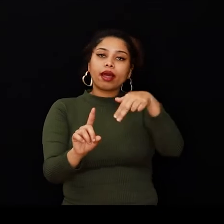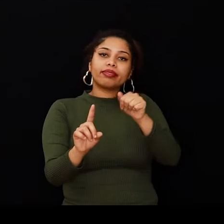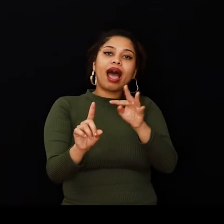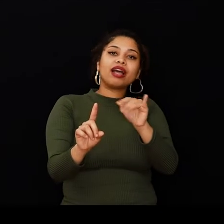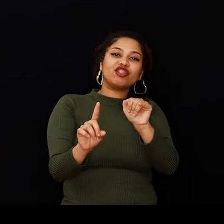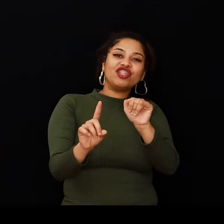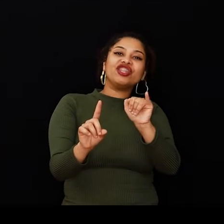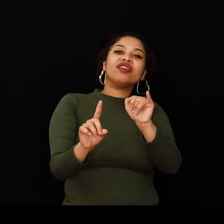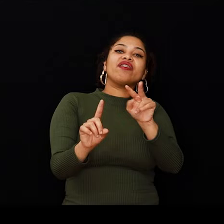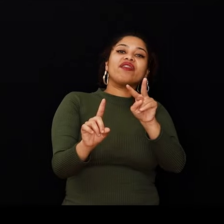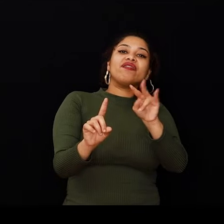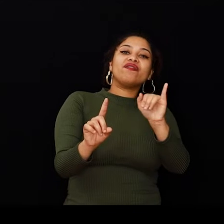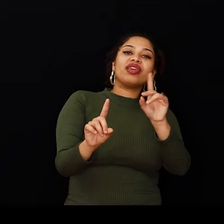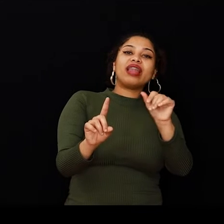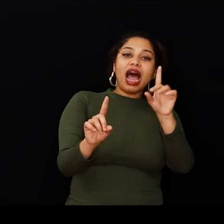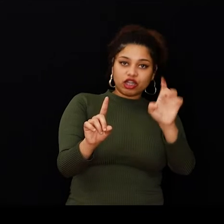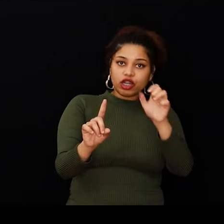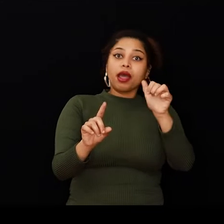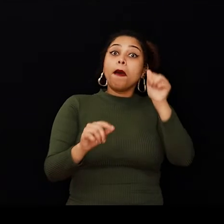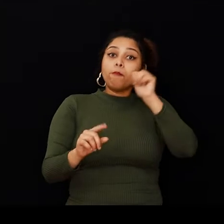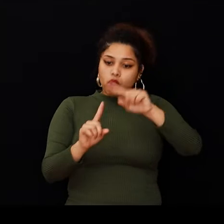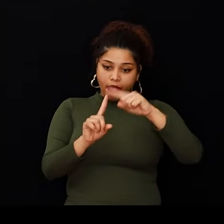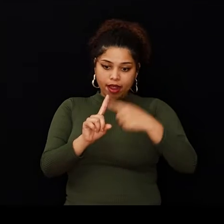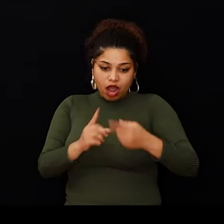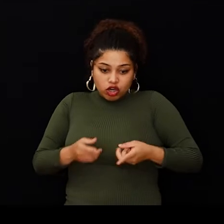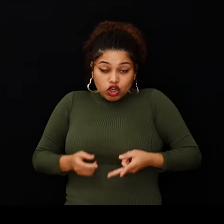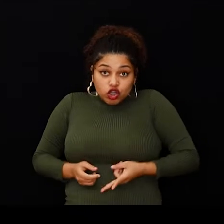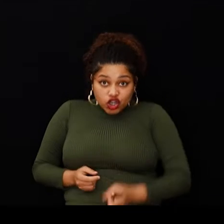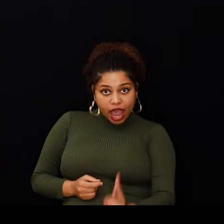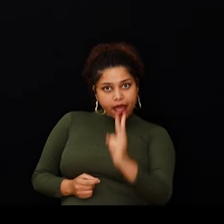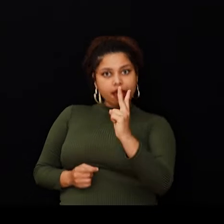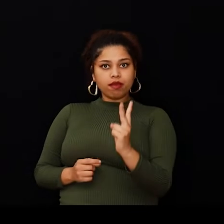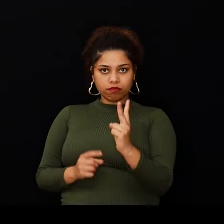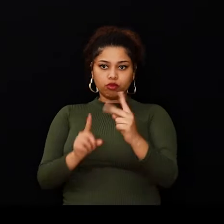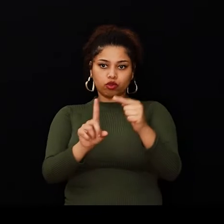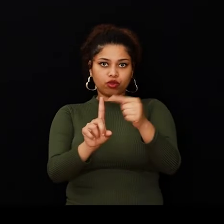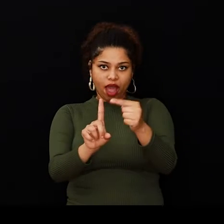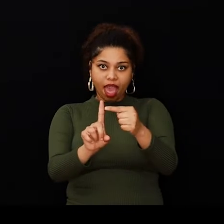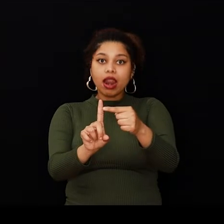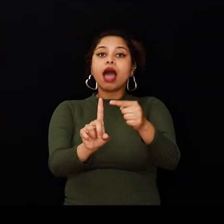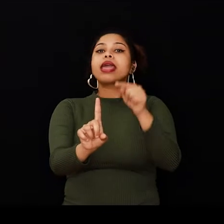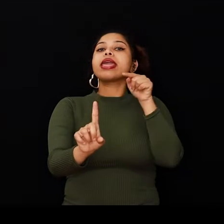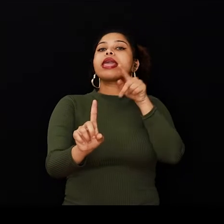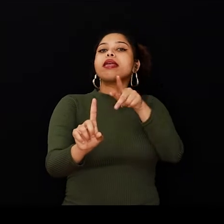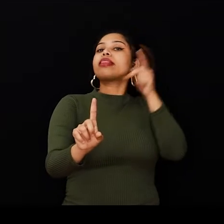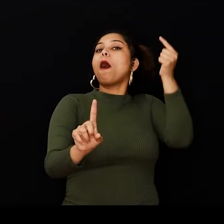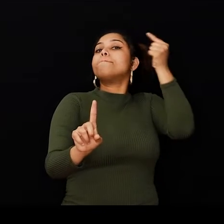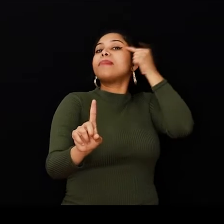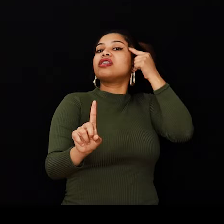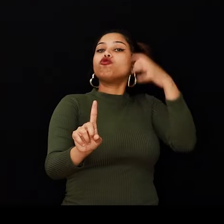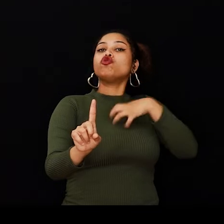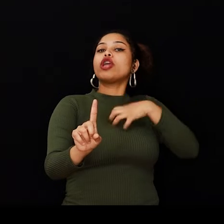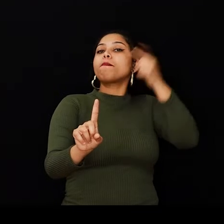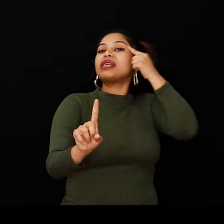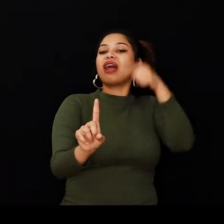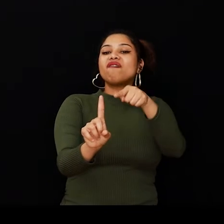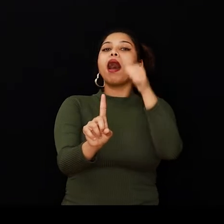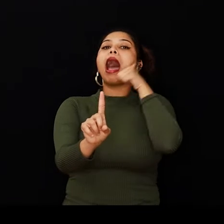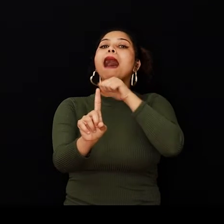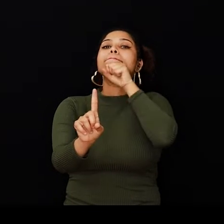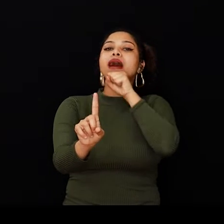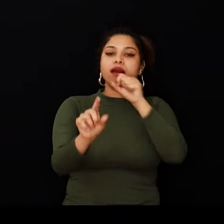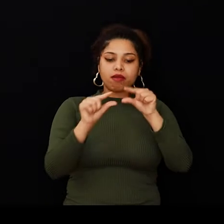Natividade. Ele está contando que a mãe dos gêmeos está ali pensando. No manuscrito está escrito em seguida: tal pensava a mãe. Essa